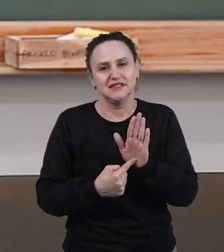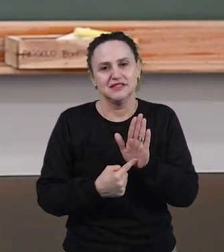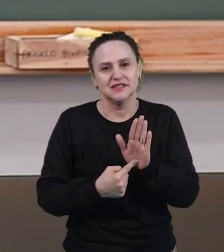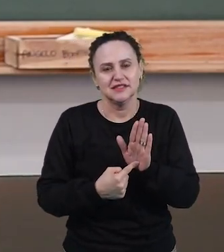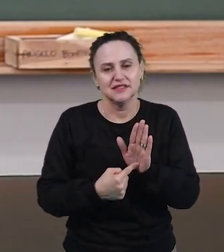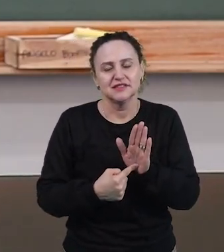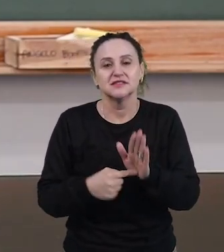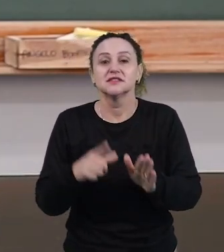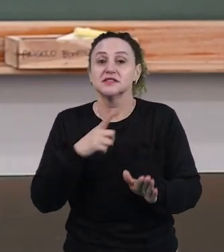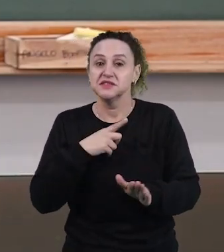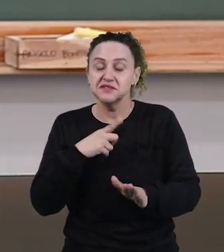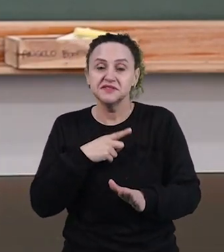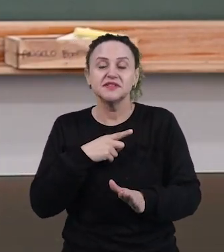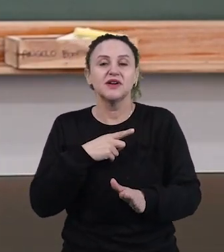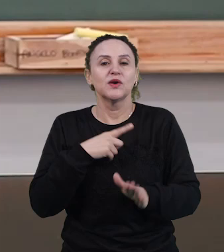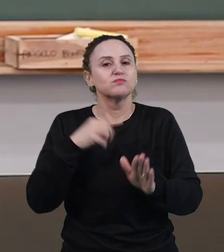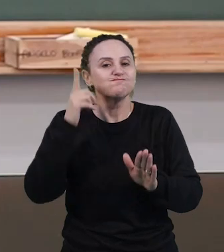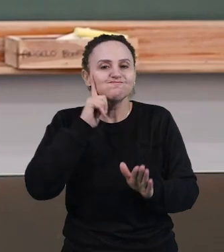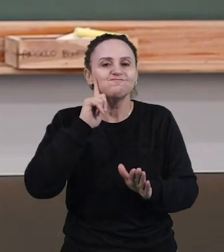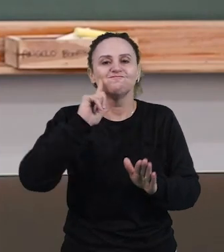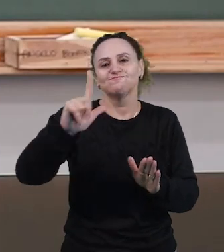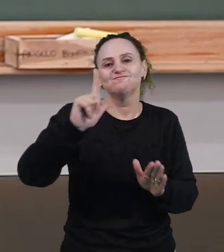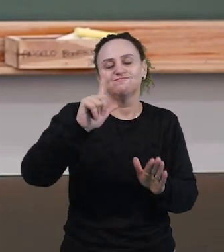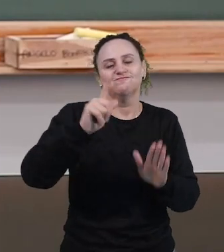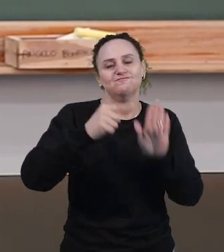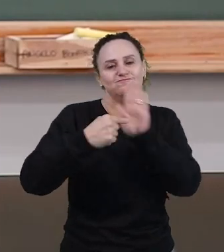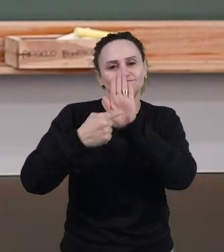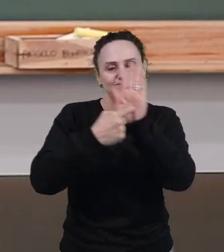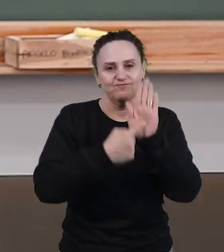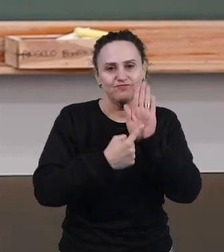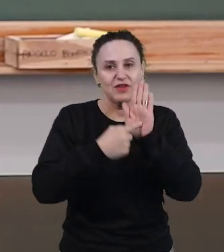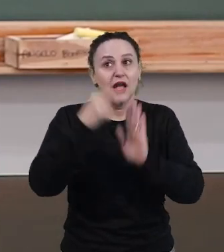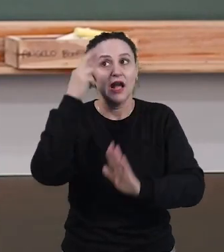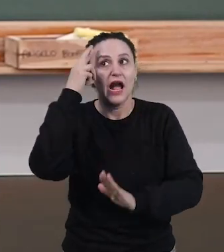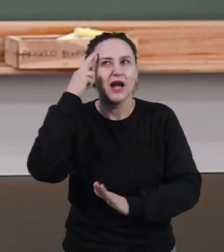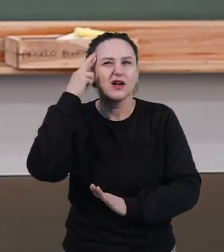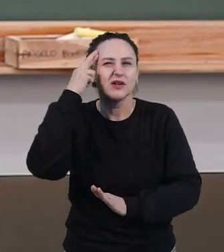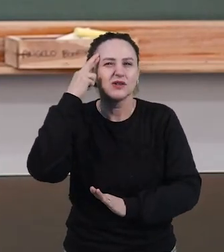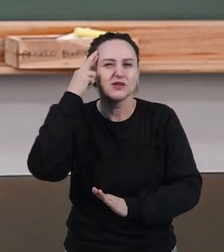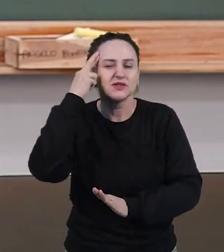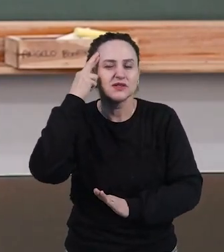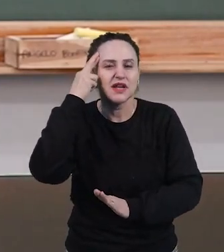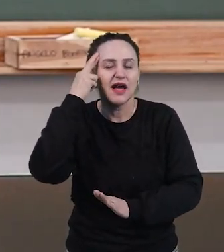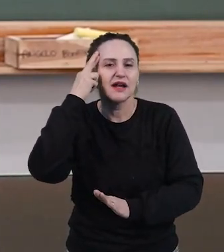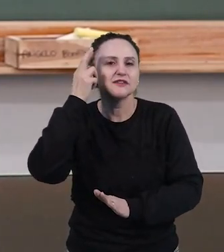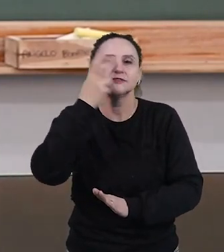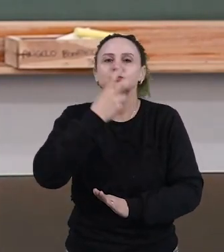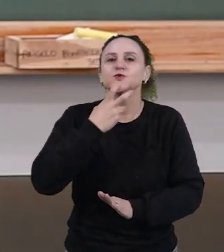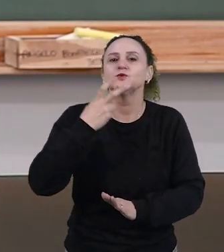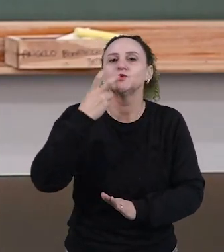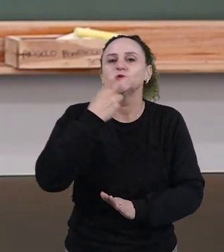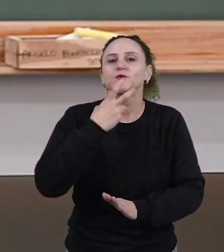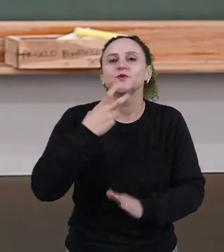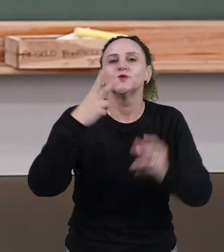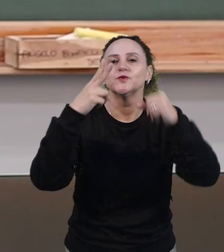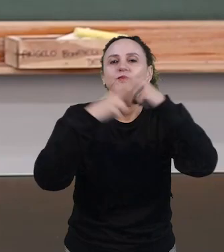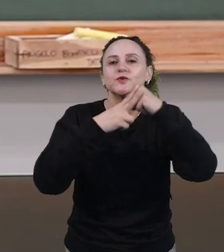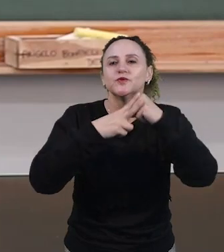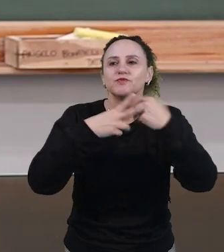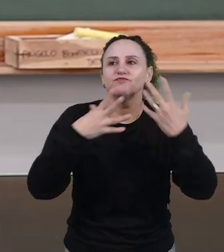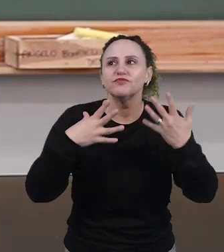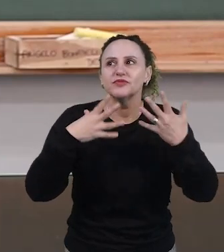ao mesmo tempo. Já consegue raciocinar sobre os enunciados verbais. Mas por que